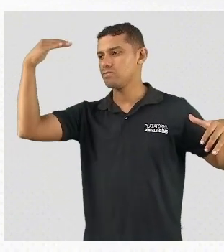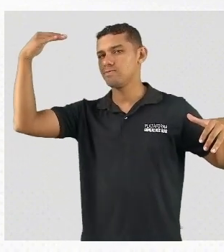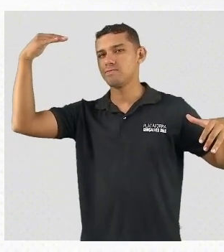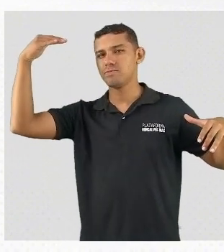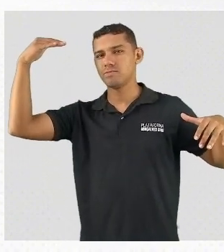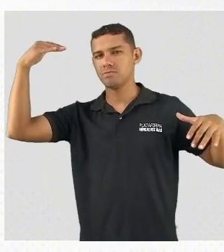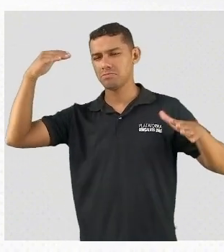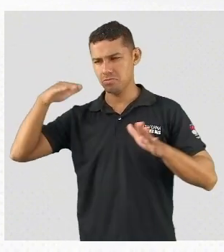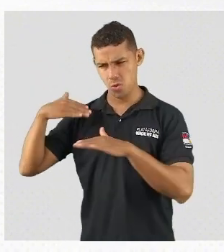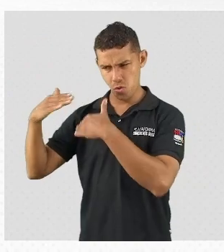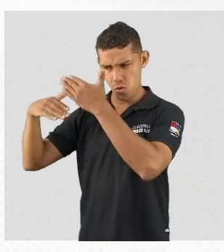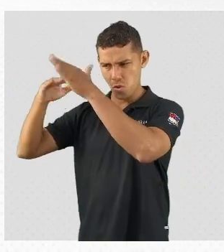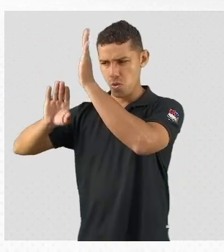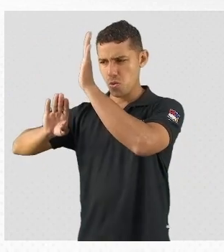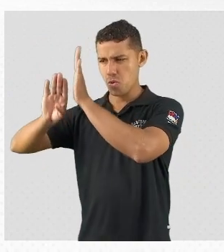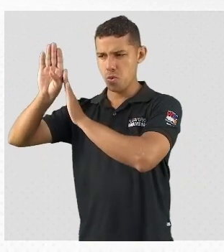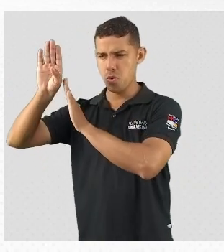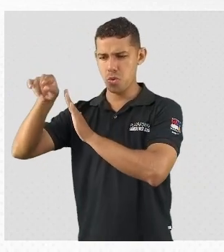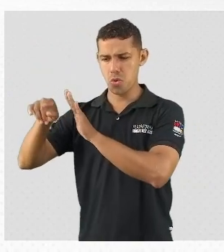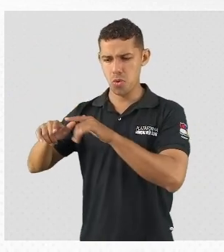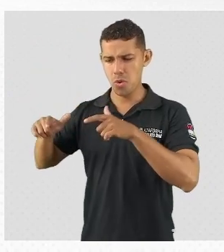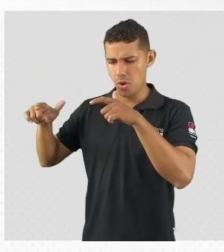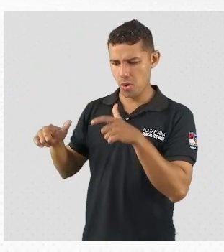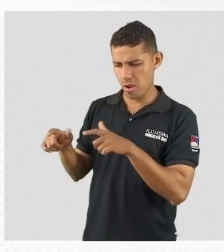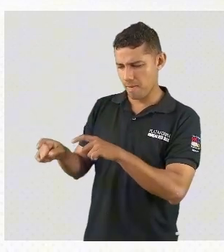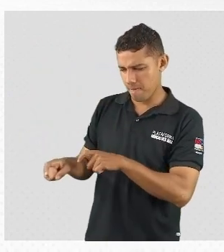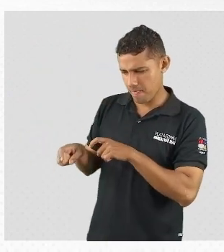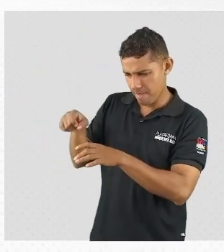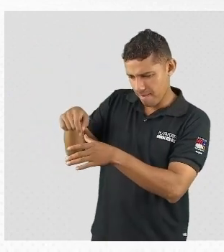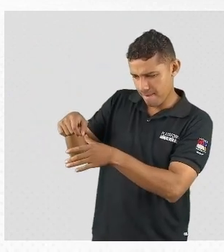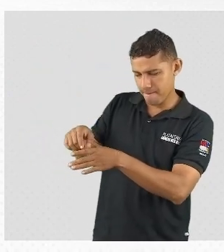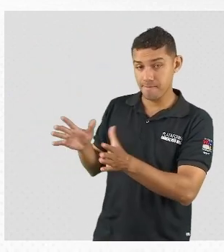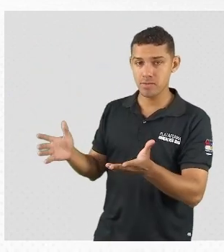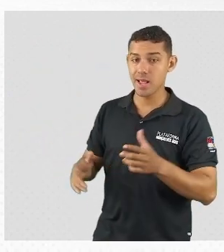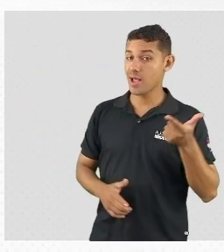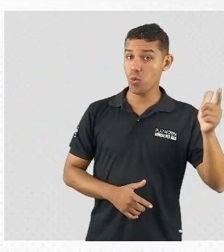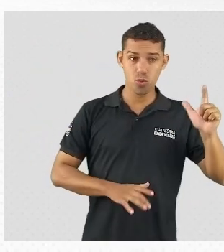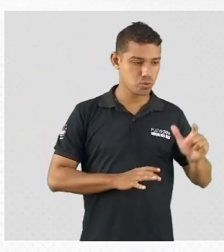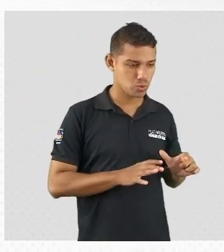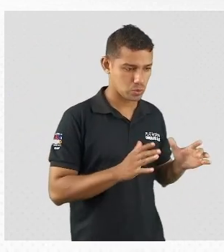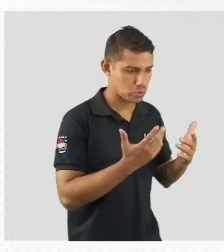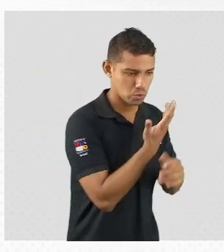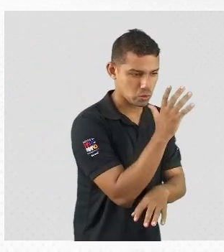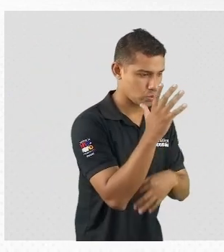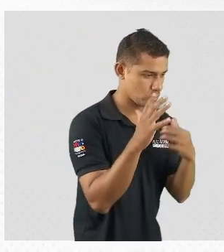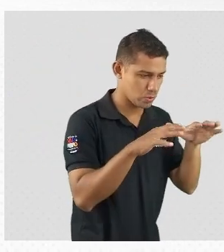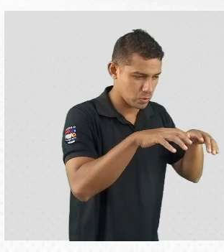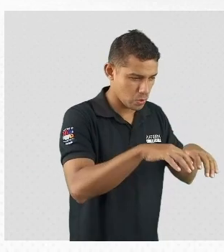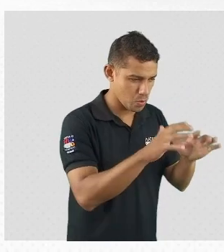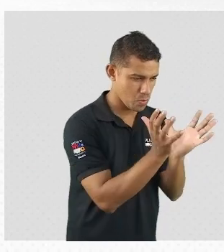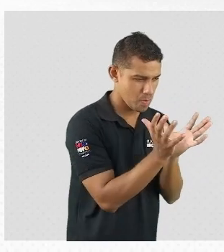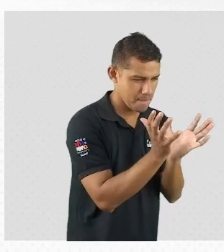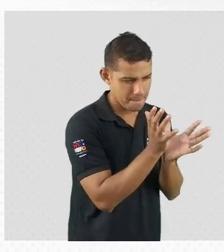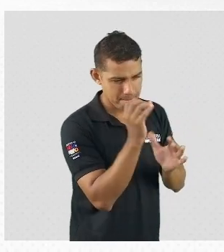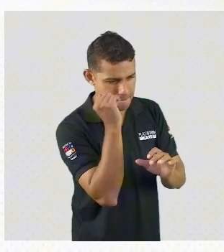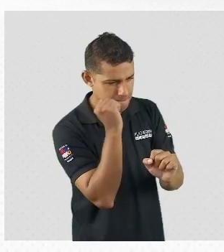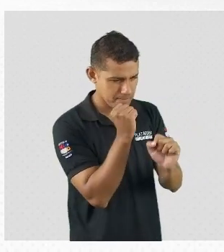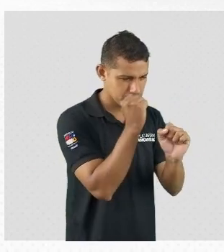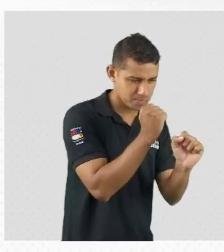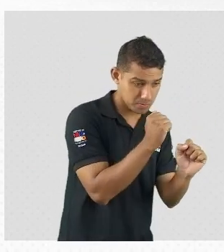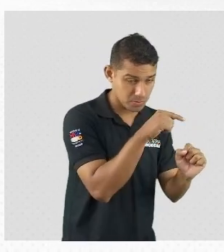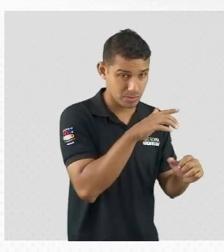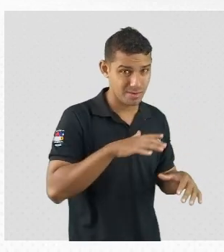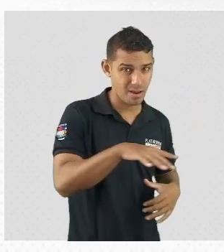tendo seus espaços de plantação, de criação de animais. Tem outros que ainda estão coletando. E mesmo aqueles que estavam dentro